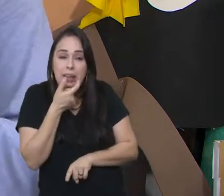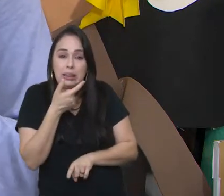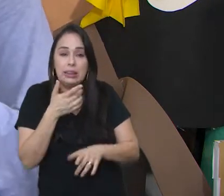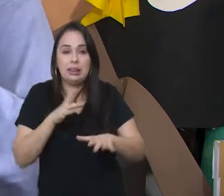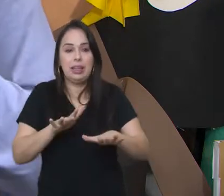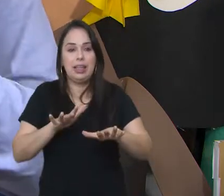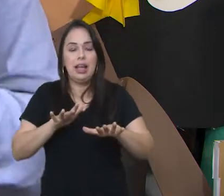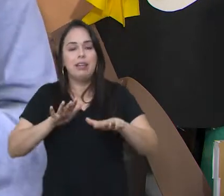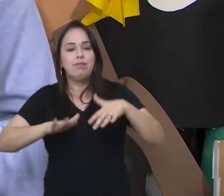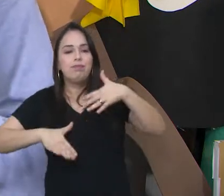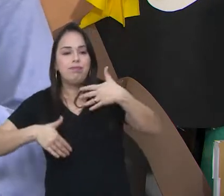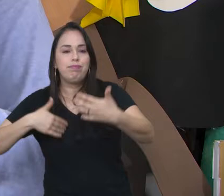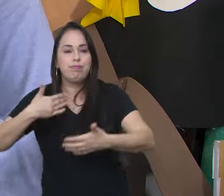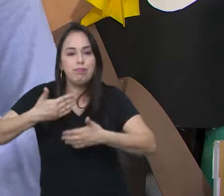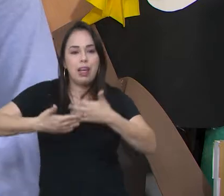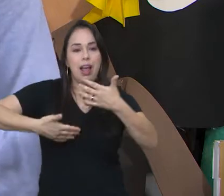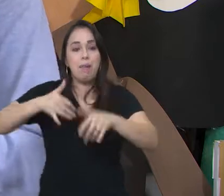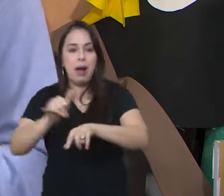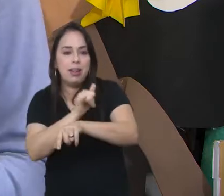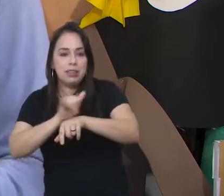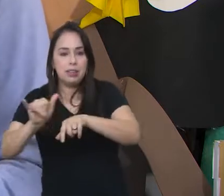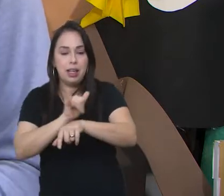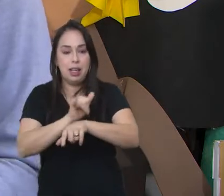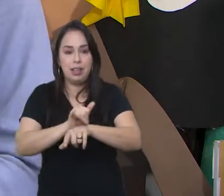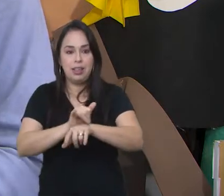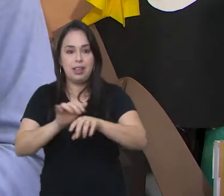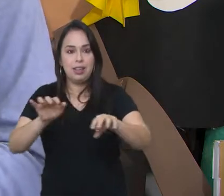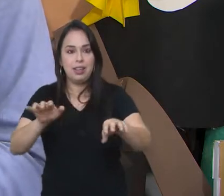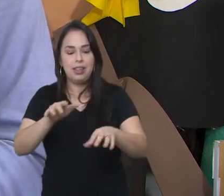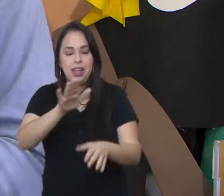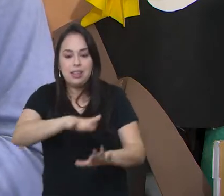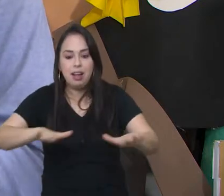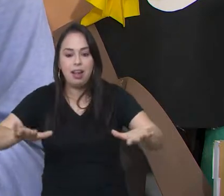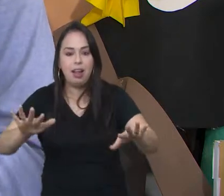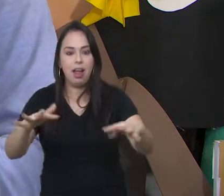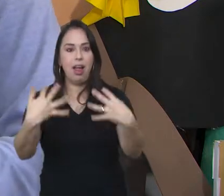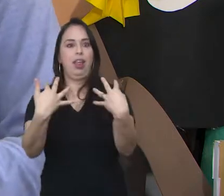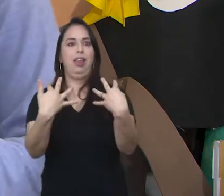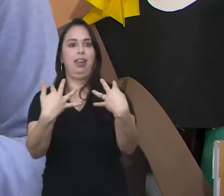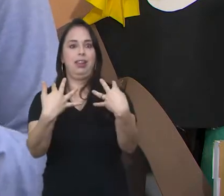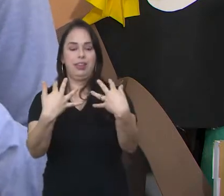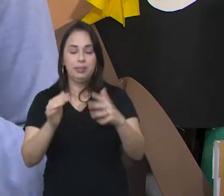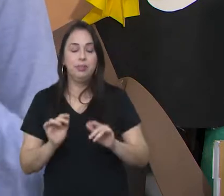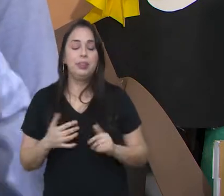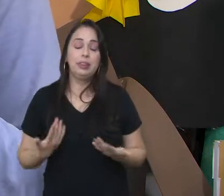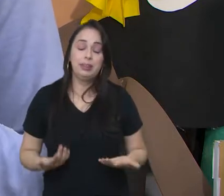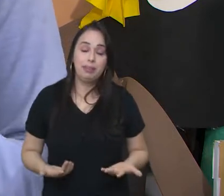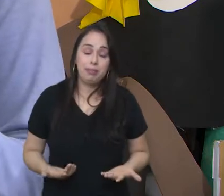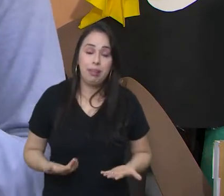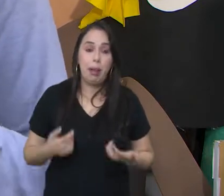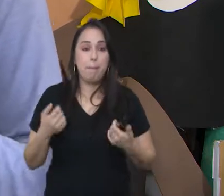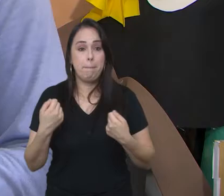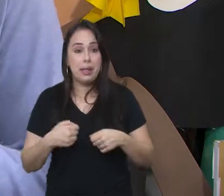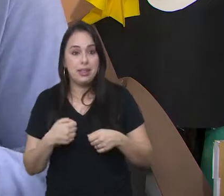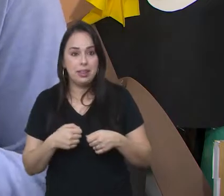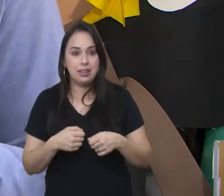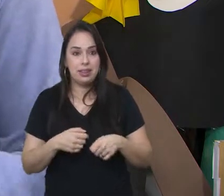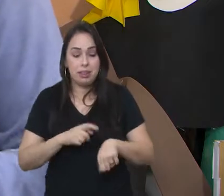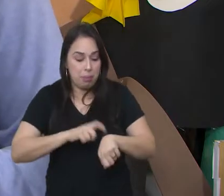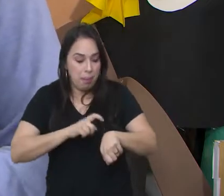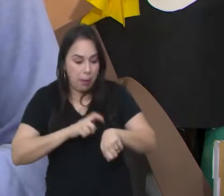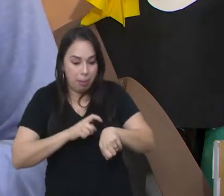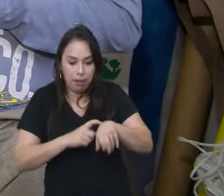isso traz você de novo para a criança ficar ali assistindo, né? Então, você tem que, a cada momentinho,